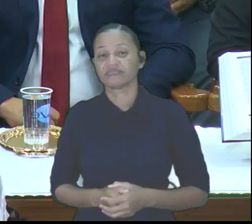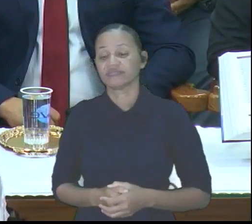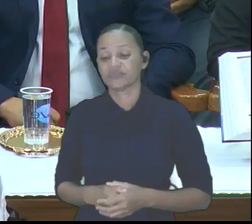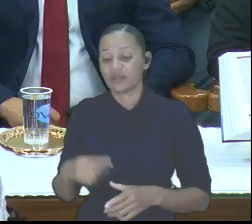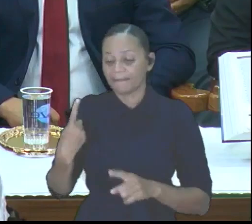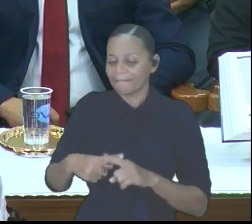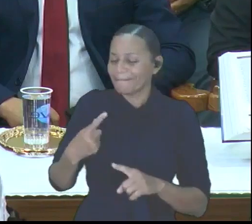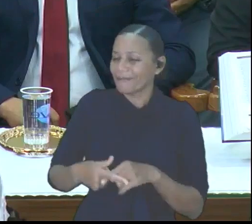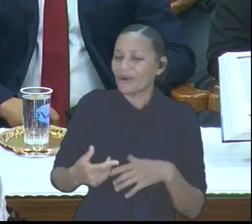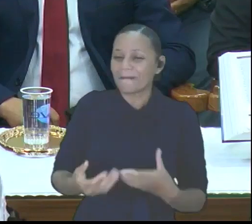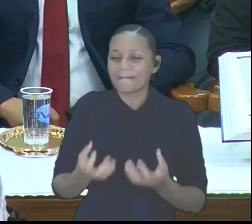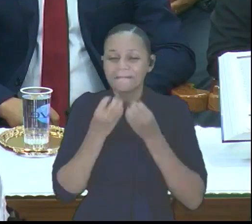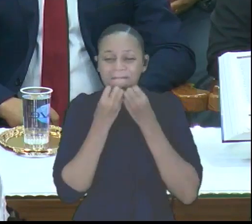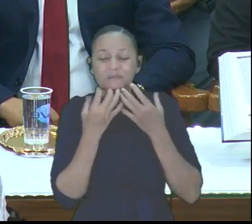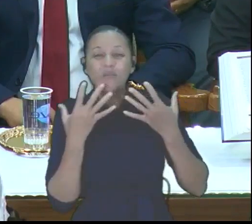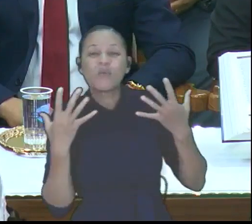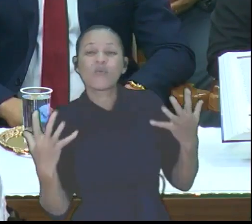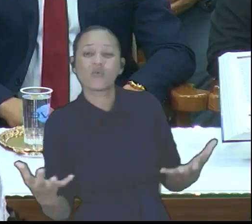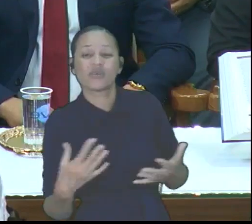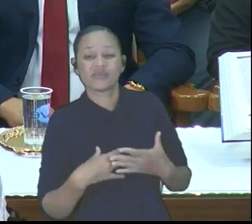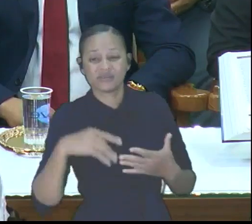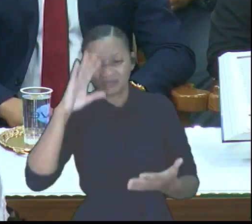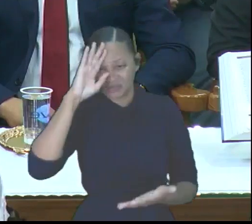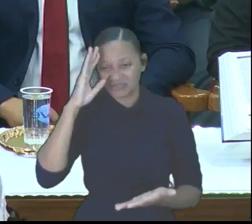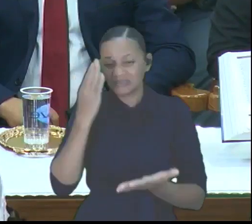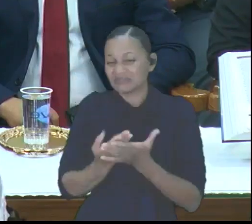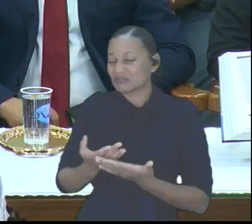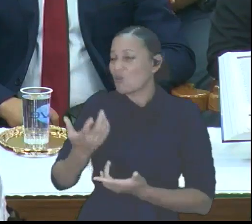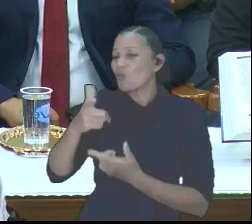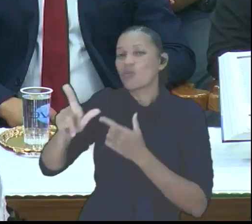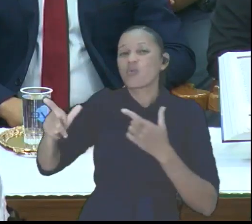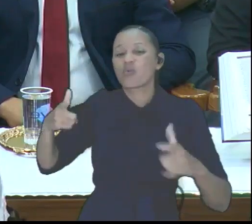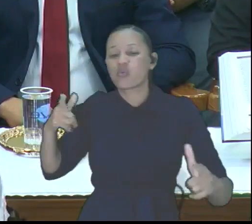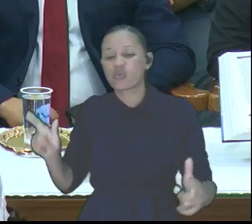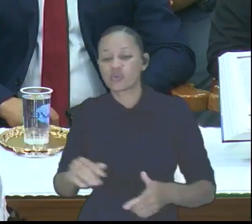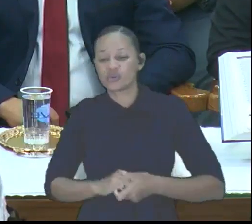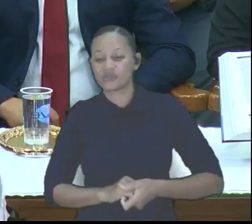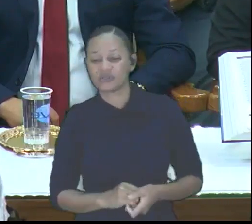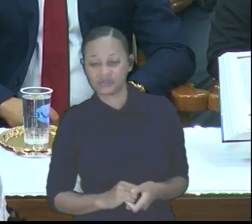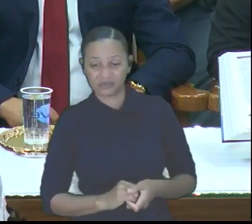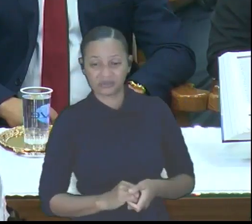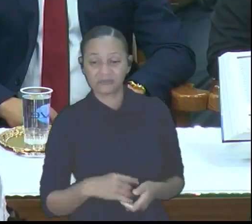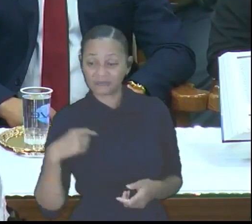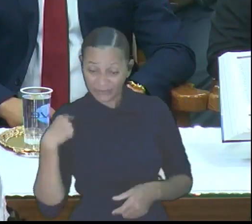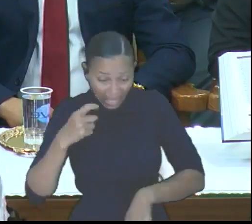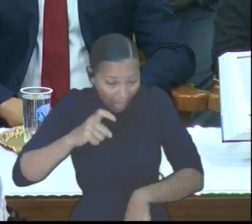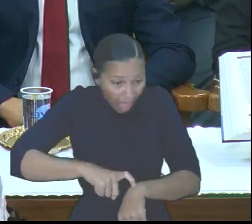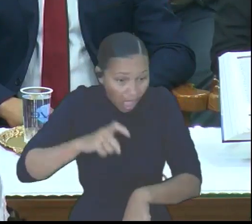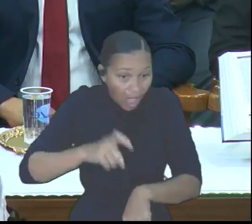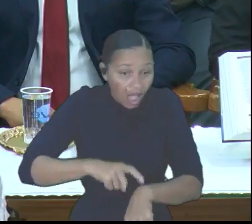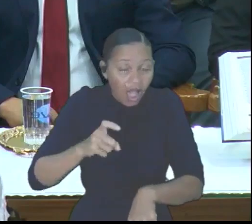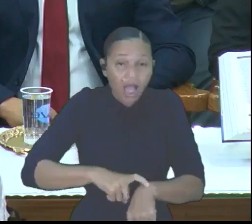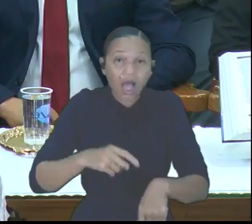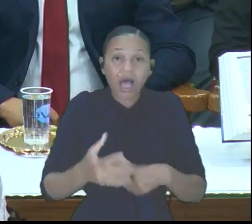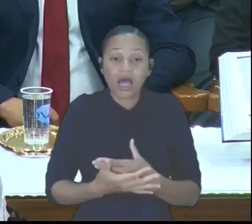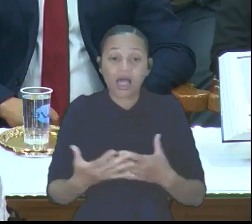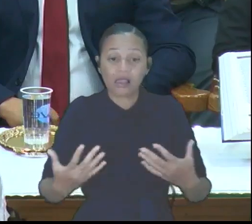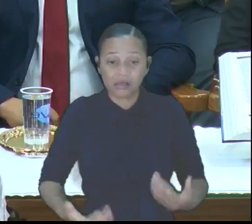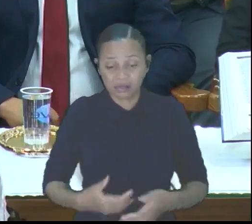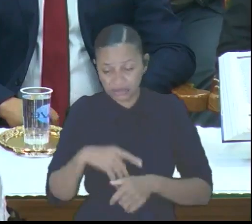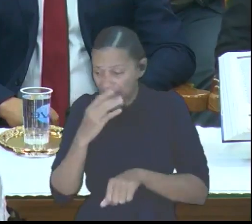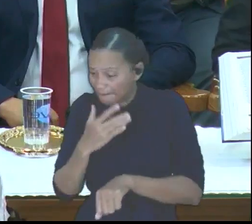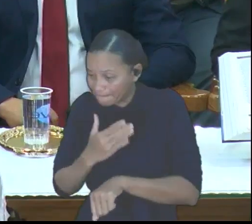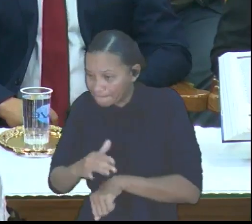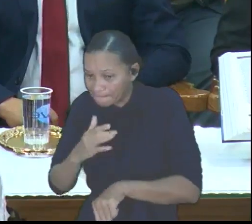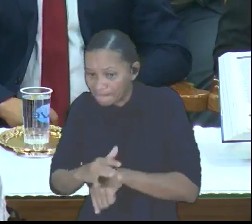Porque a gente é muito bom de acreditar para os outros. Mas quando chega a nossa hora de colocar em prática aquilo